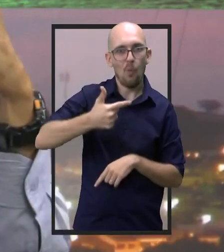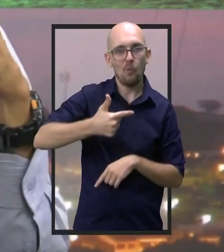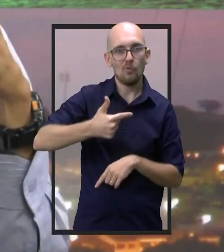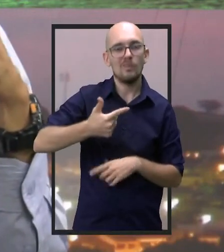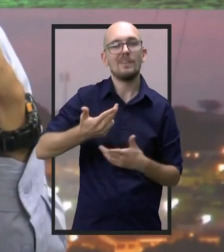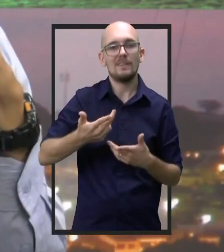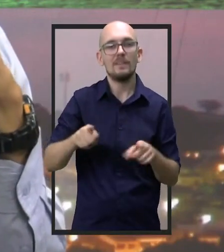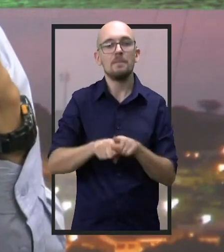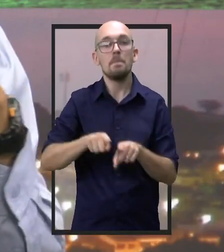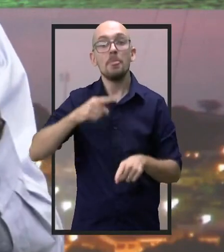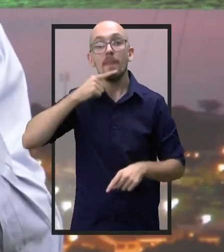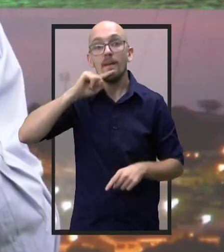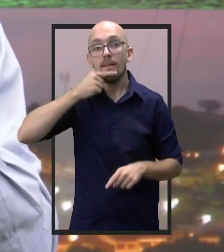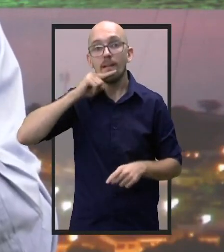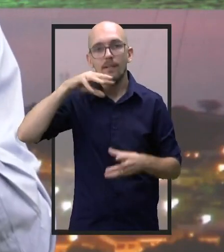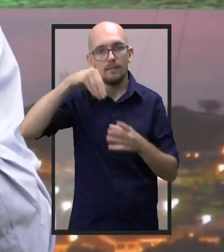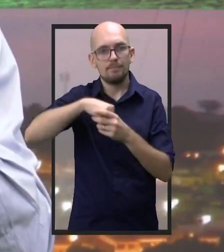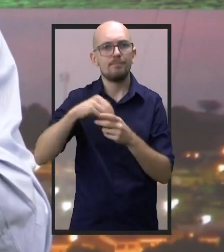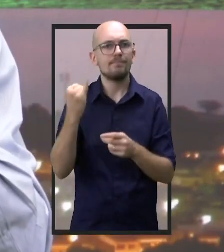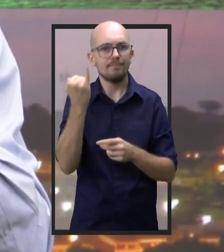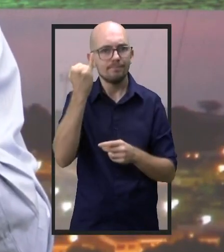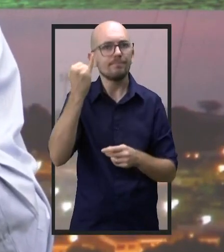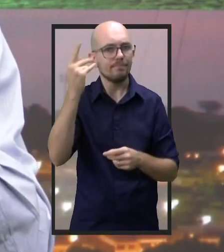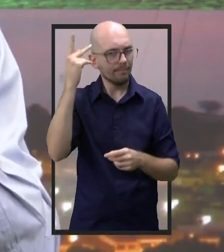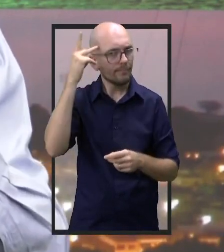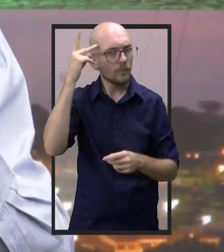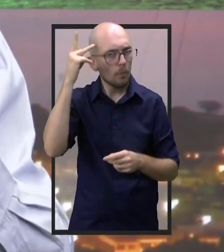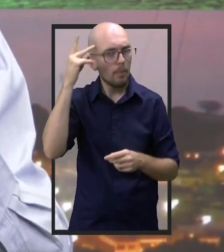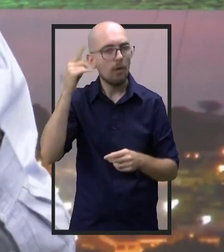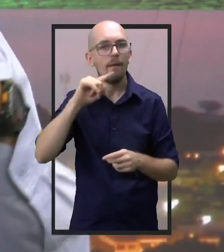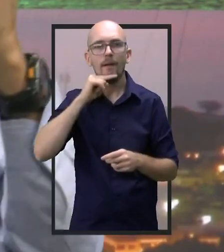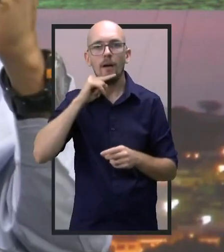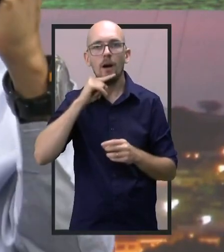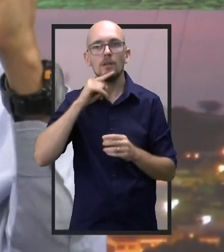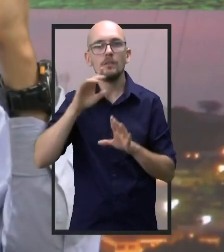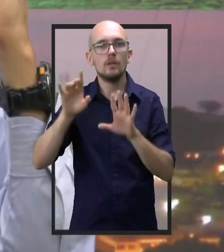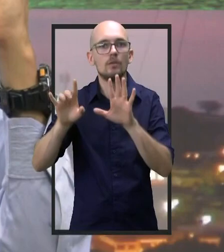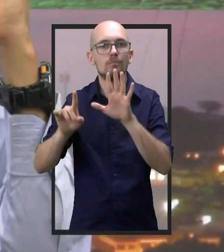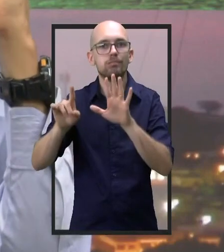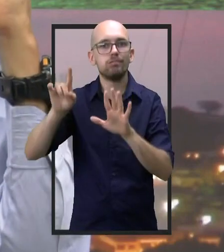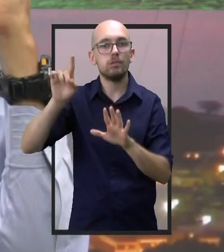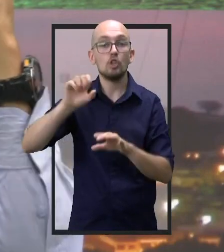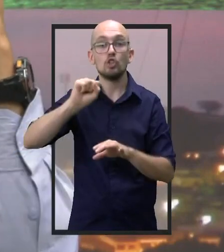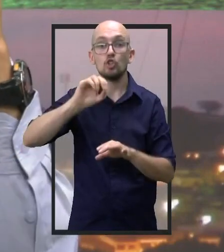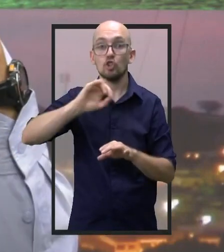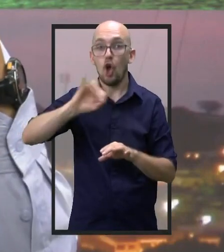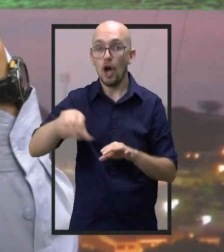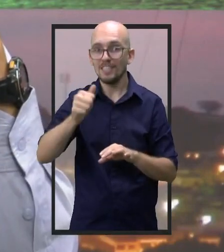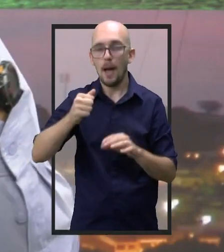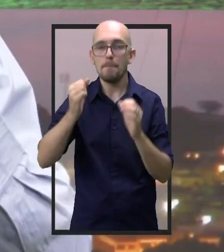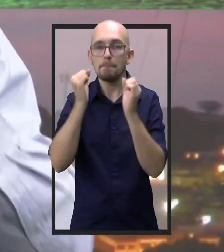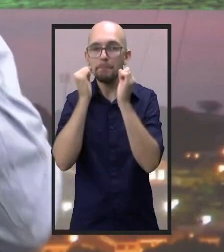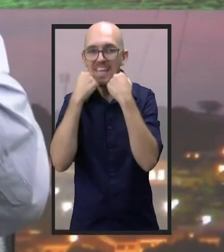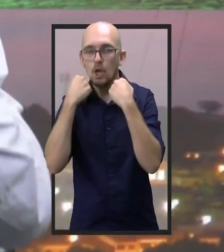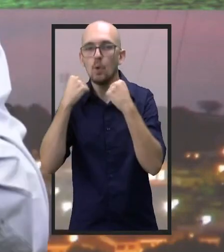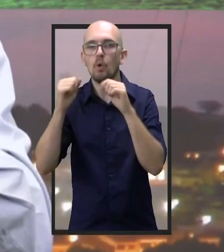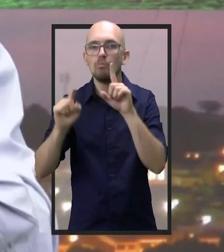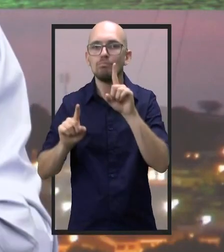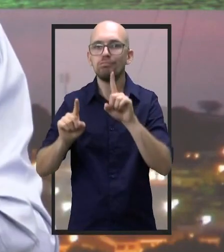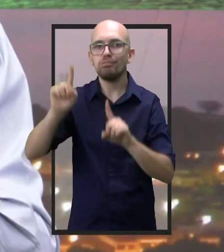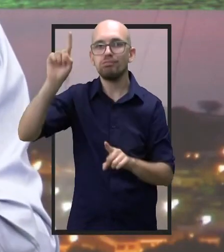Cana-de-açúcar, que tem a sua importância dentro de São Paulo, tirou faturamento, e a soja a soja e milho deu faturamento para o Paraná. O Paraná